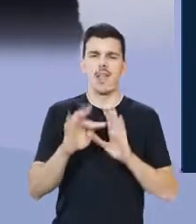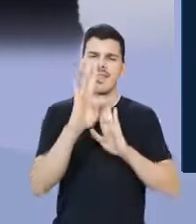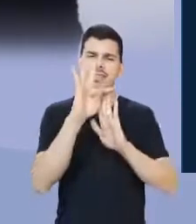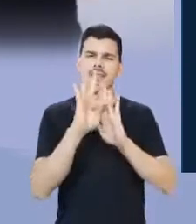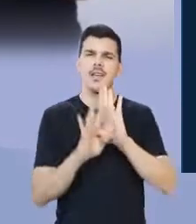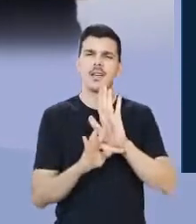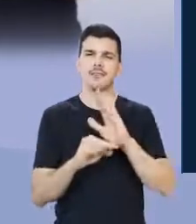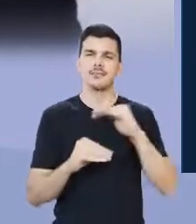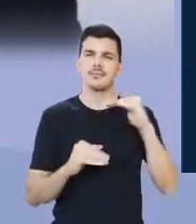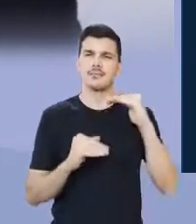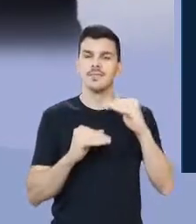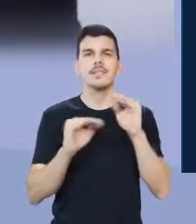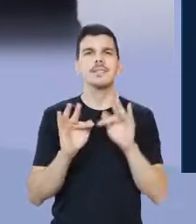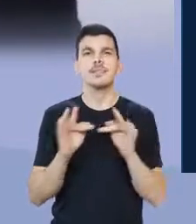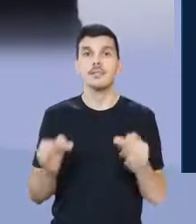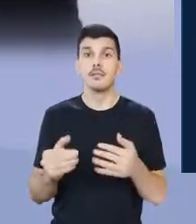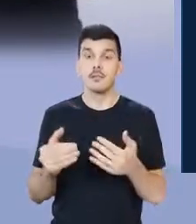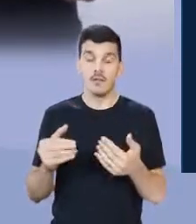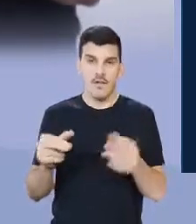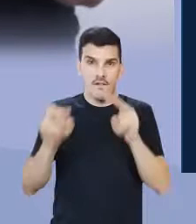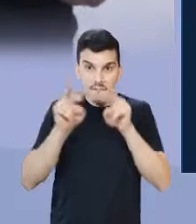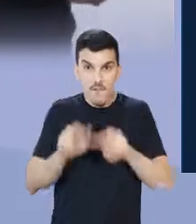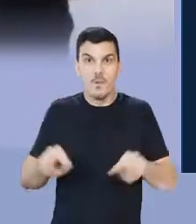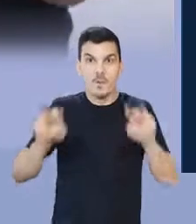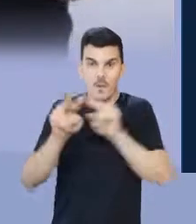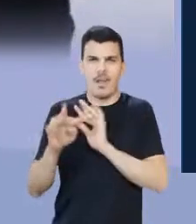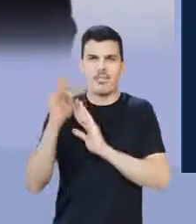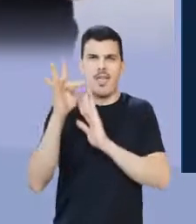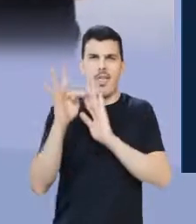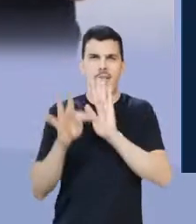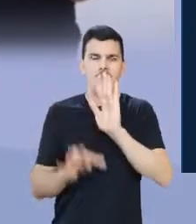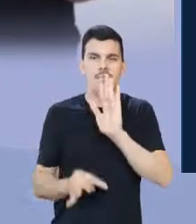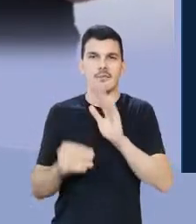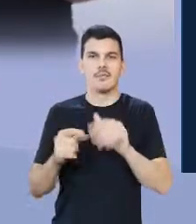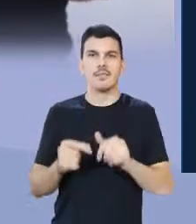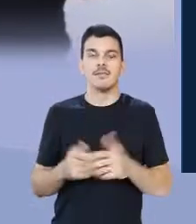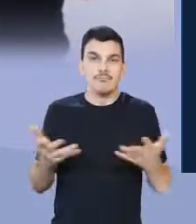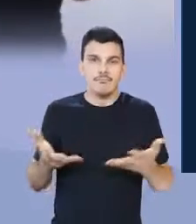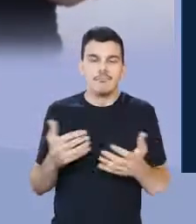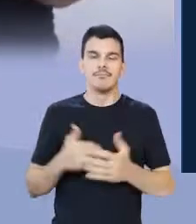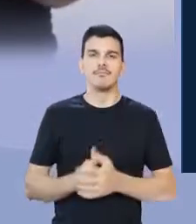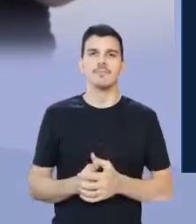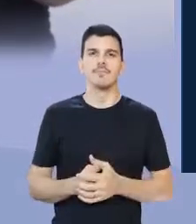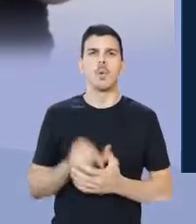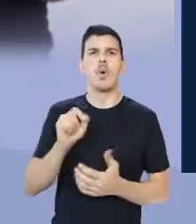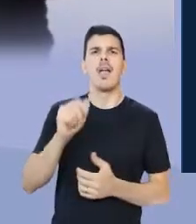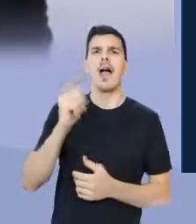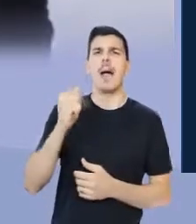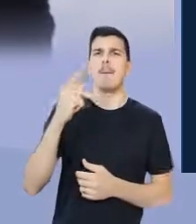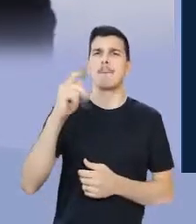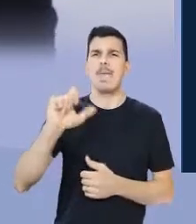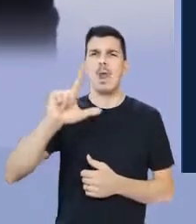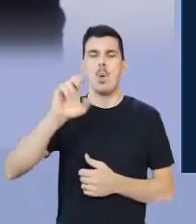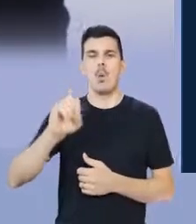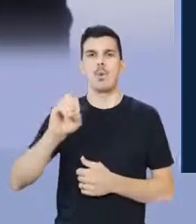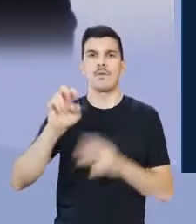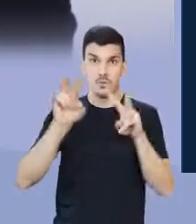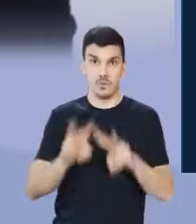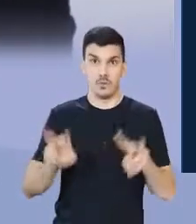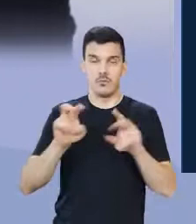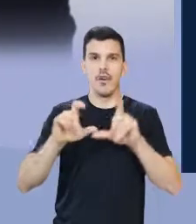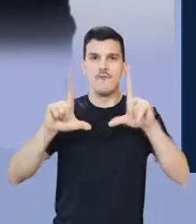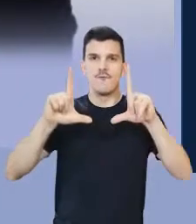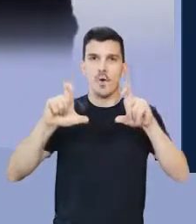por pequenos textos. O apelo visual desses textos era muito grande. O que é um apelo